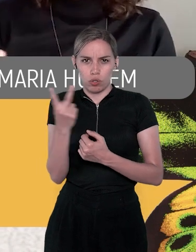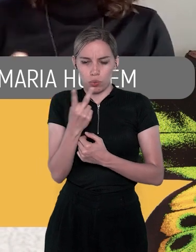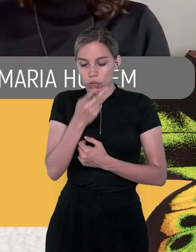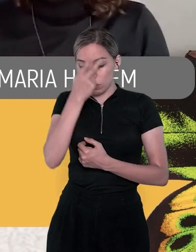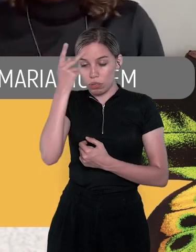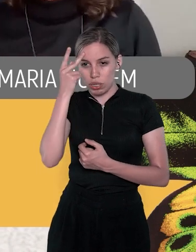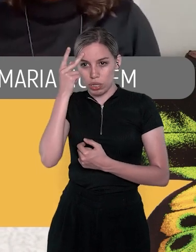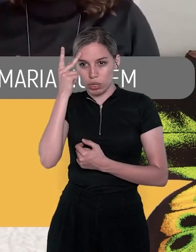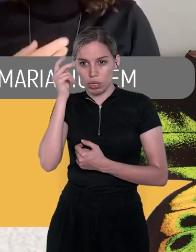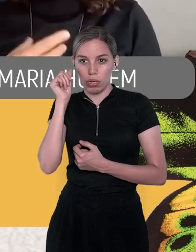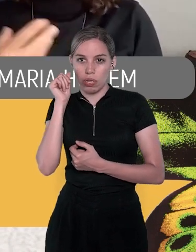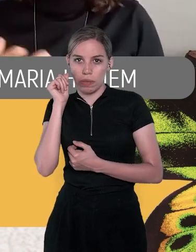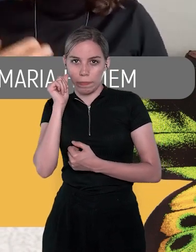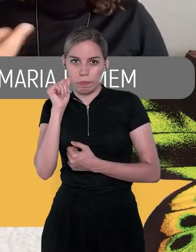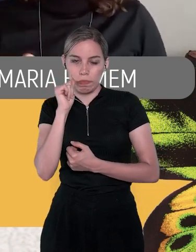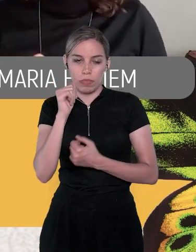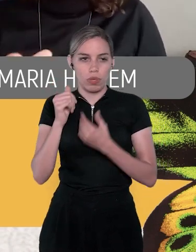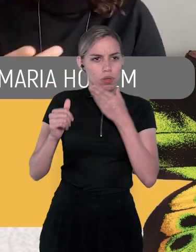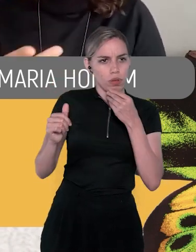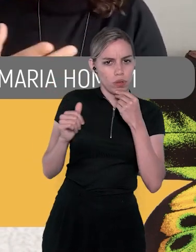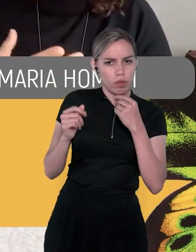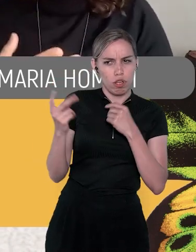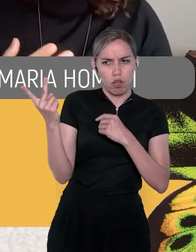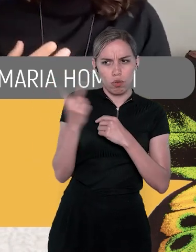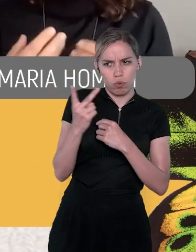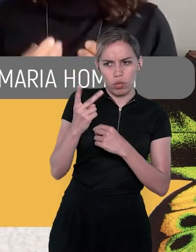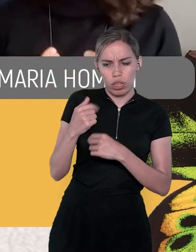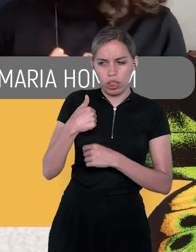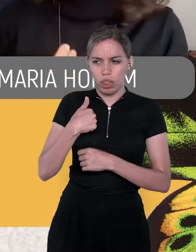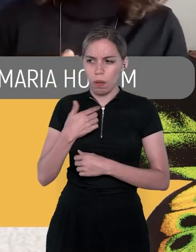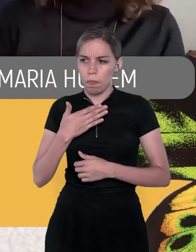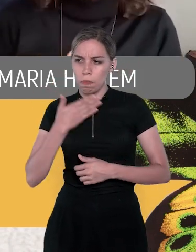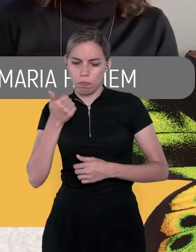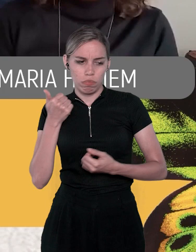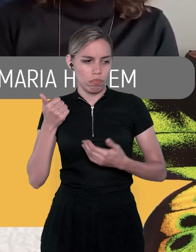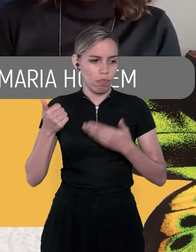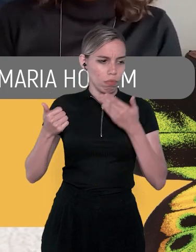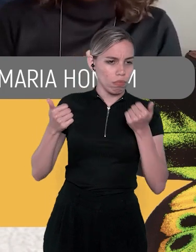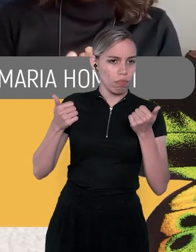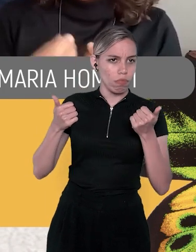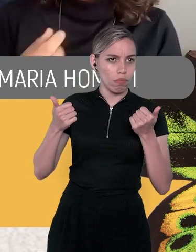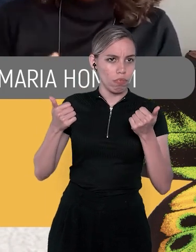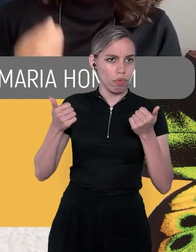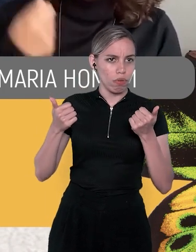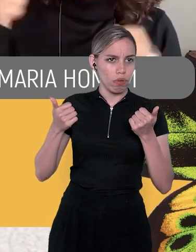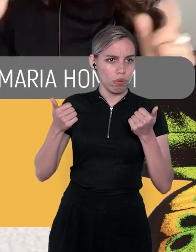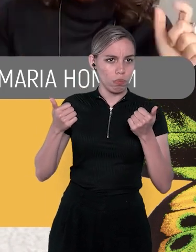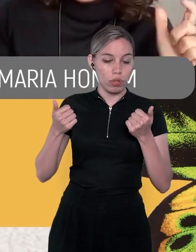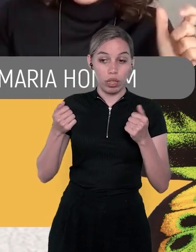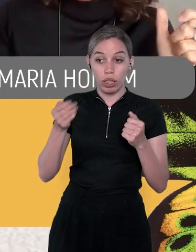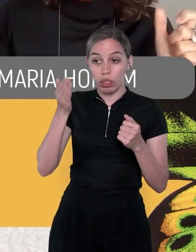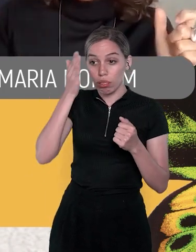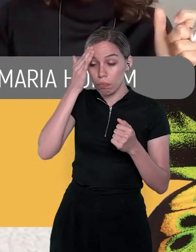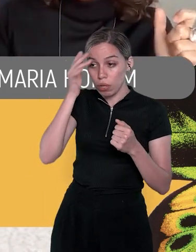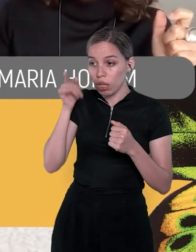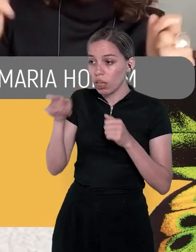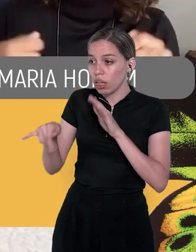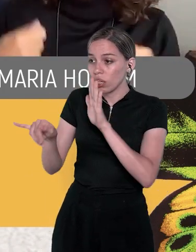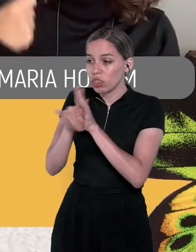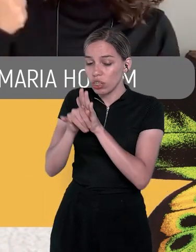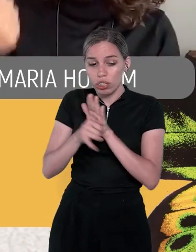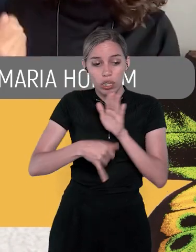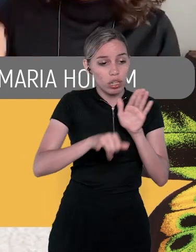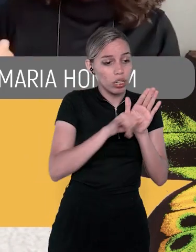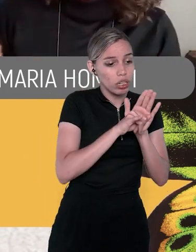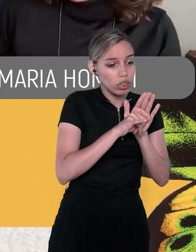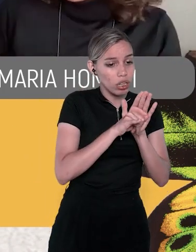para dizer quem é quem, quase no melhor sentido de ser identitária, para que